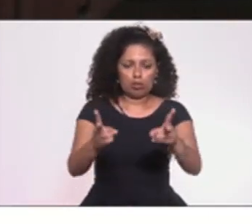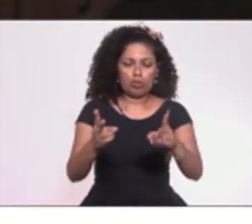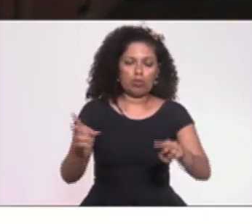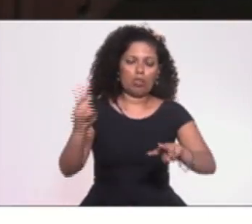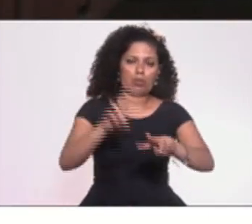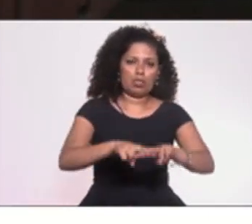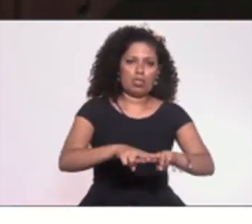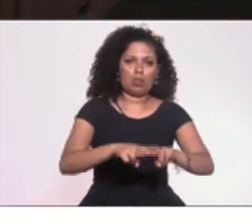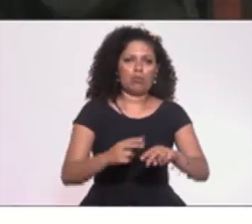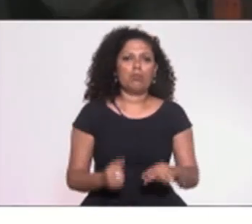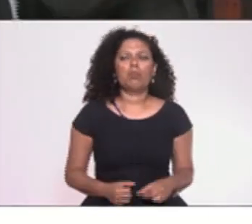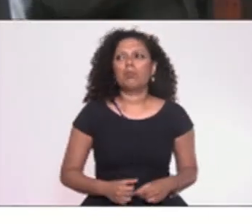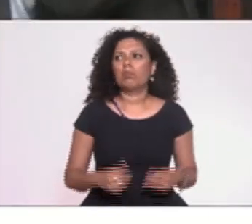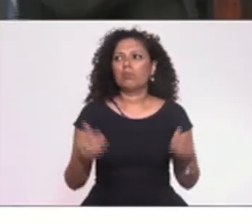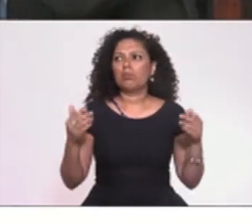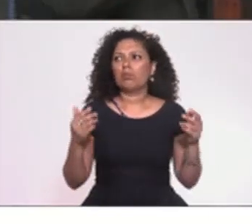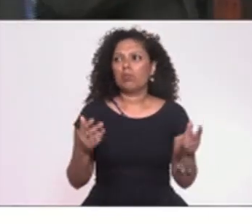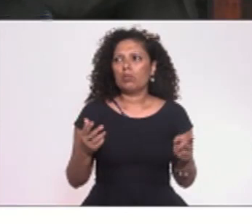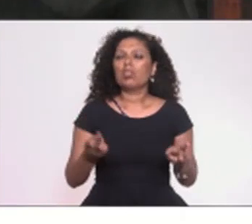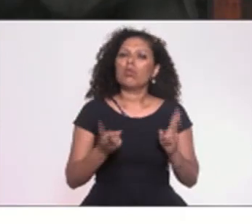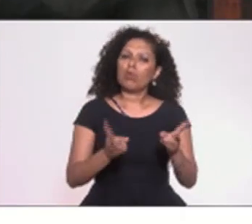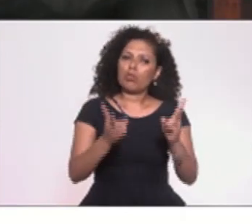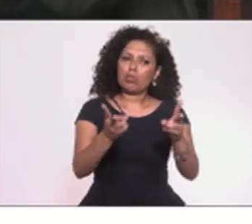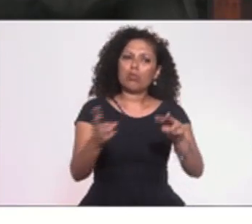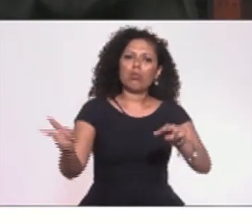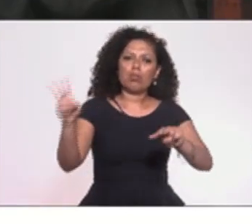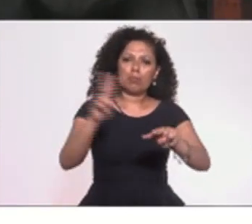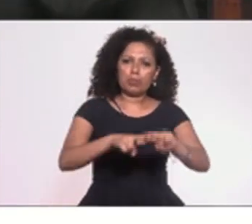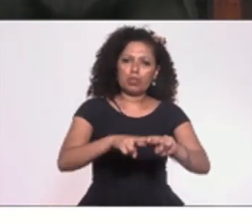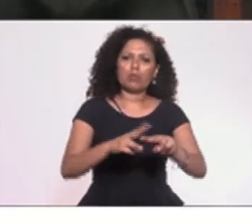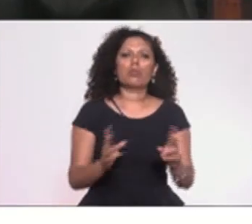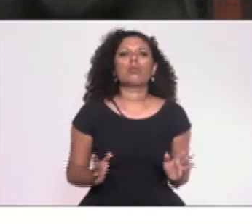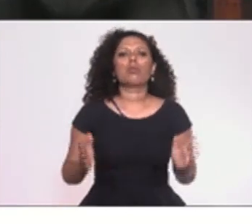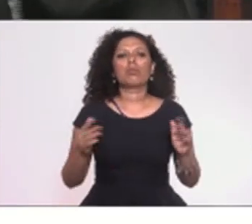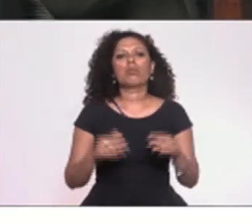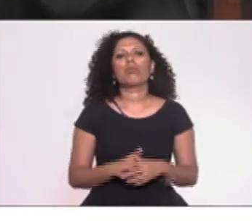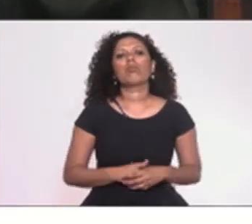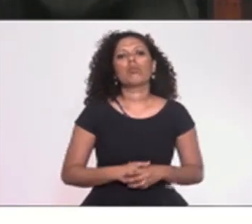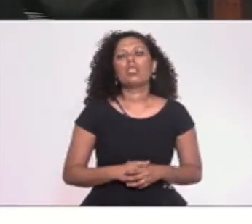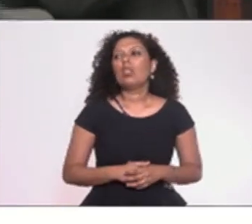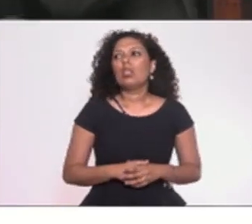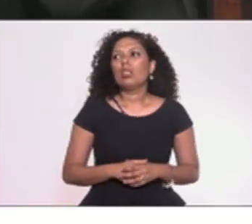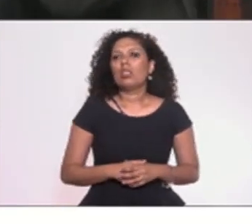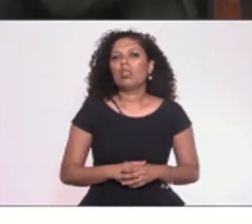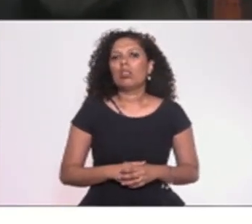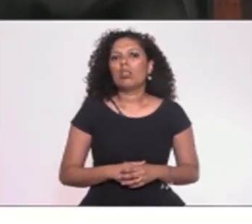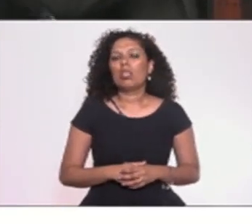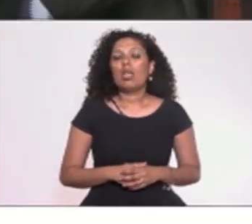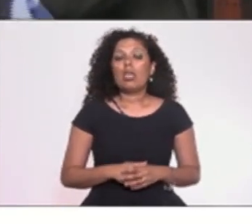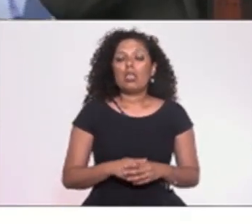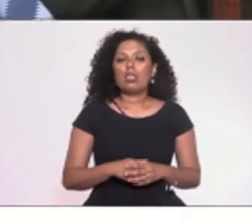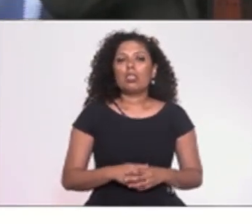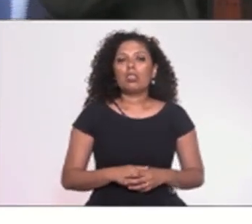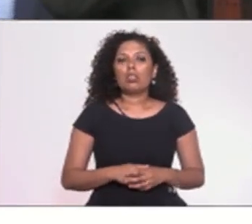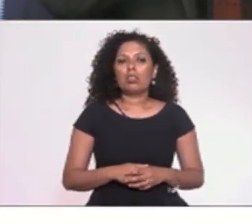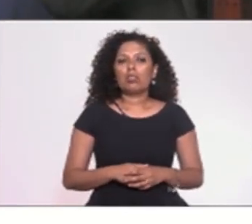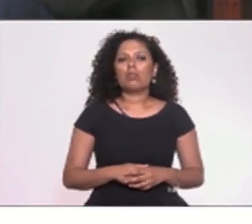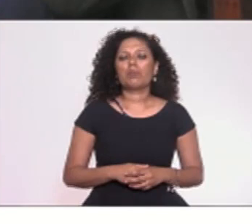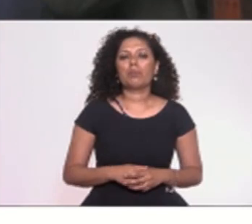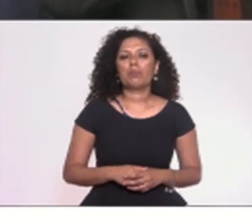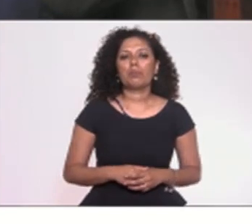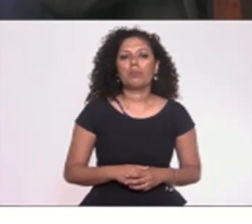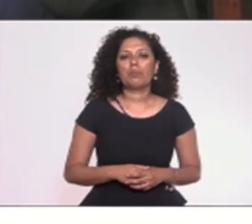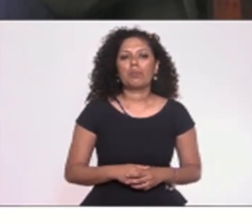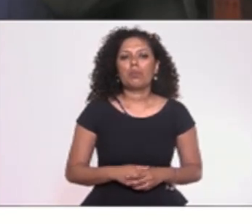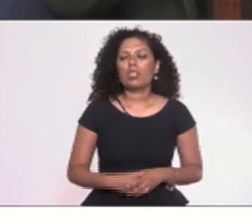Muito obrigado, senhor presidente. Deputado Luiz, só para registrar que em relação